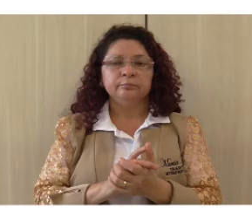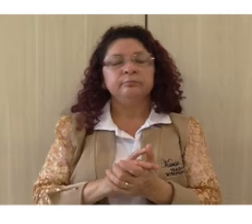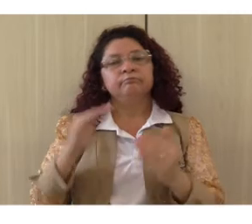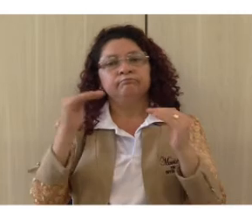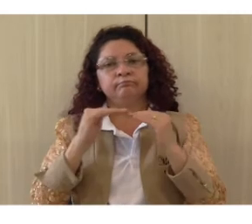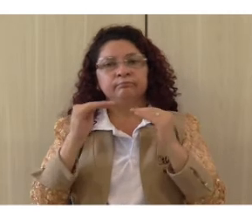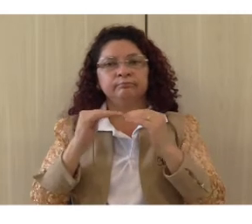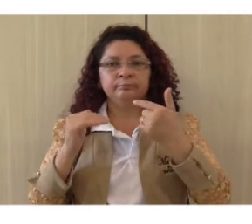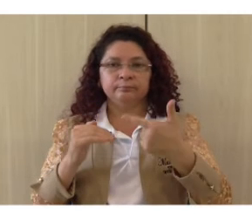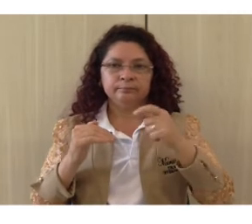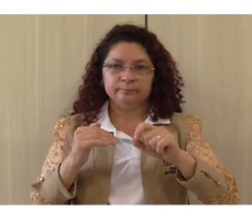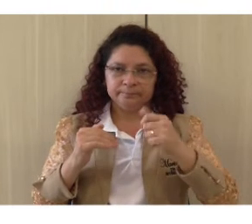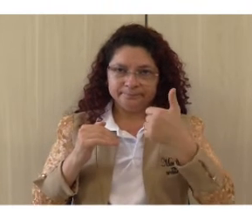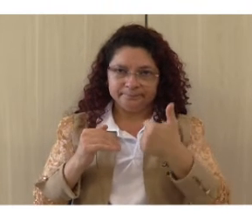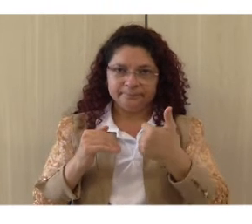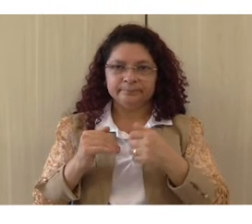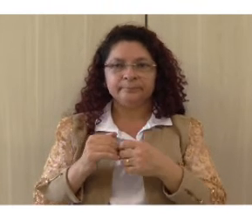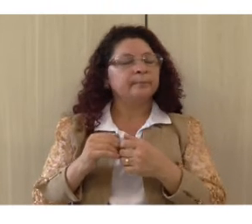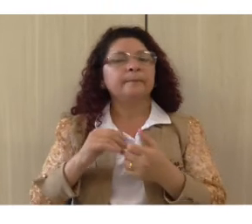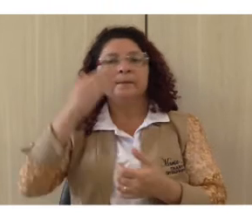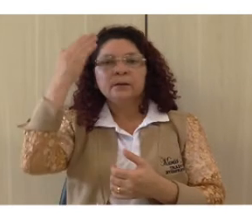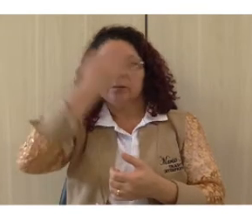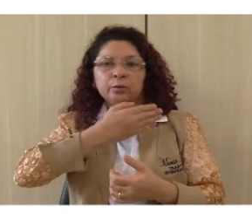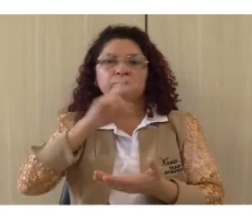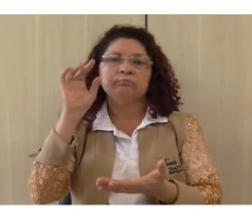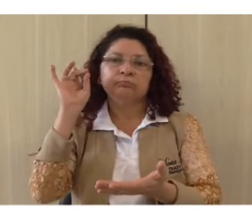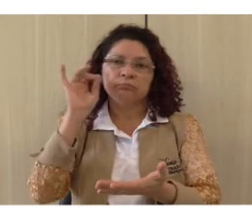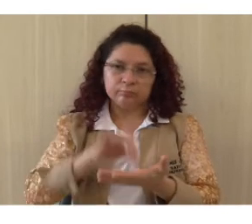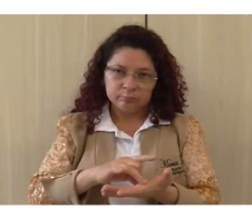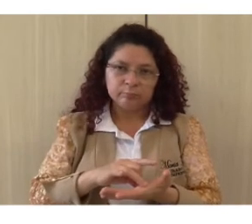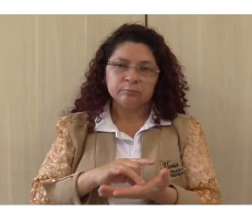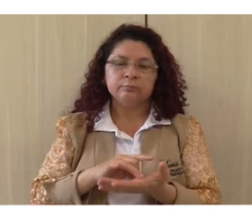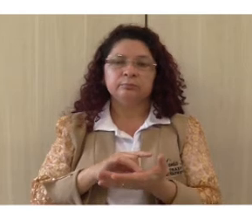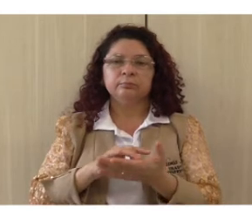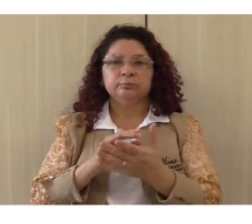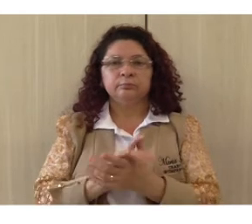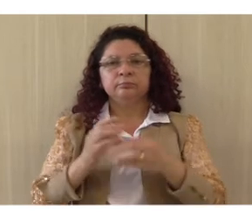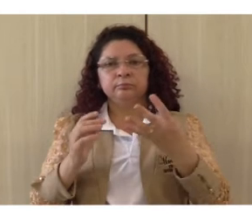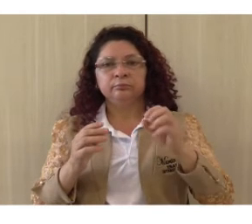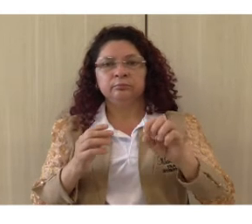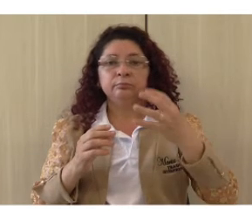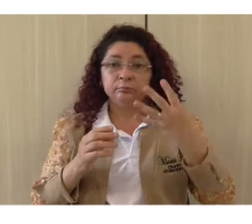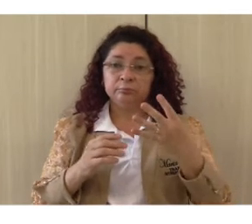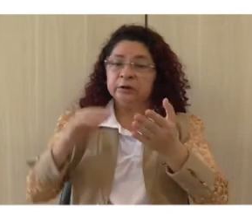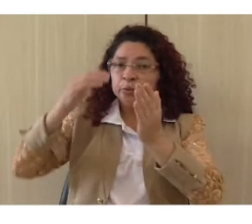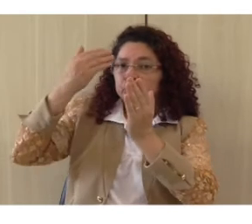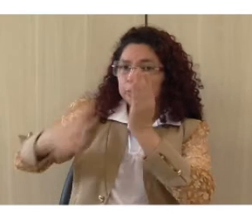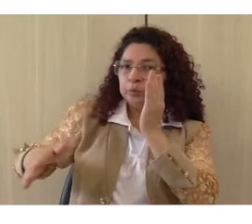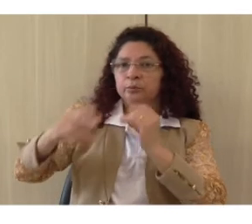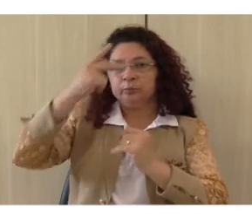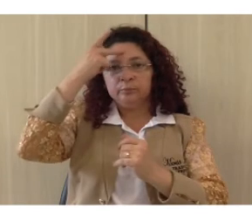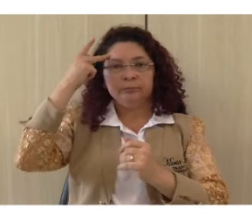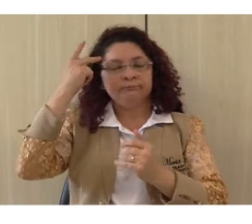com o item 2.1 e sua comprovação conforme o item 4.4. Será eliminado o candidato